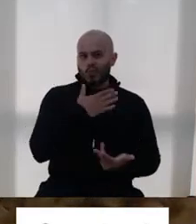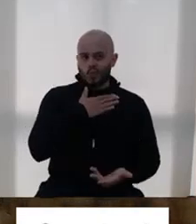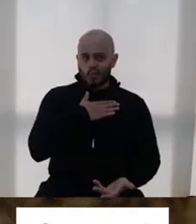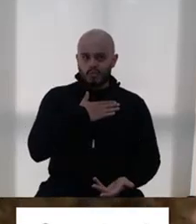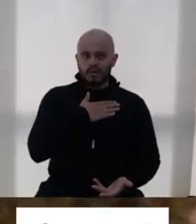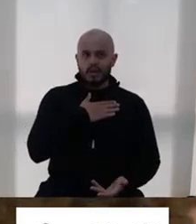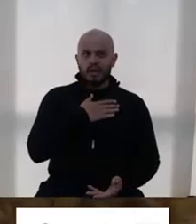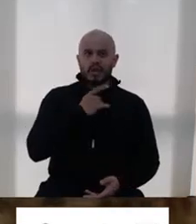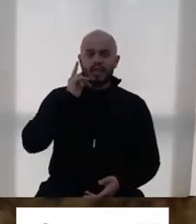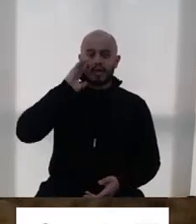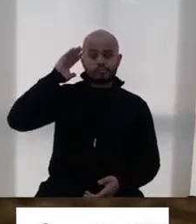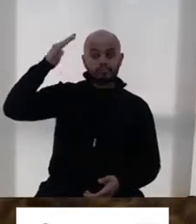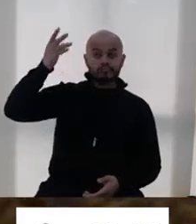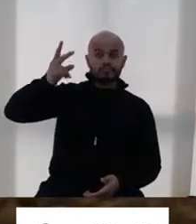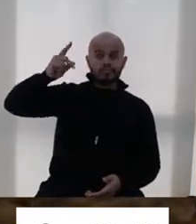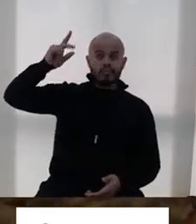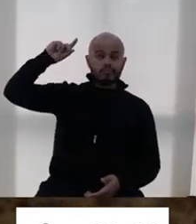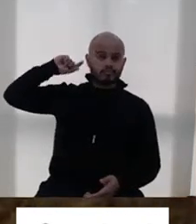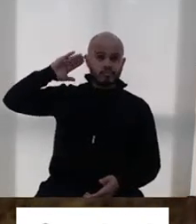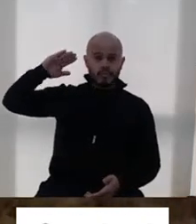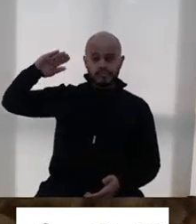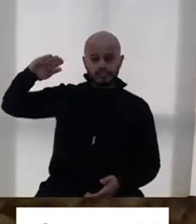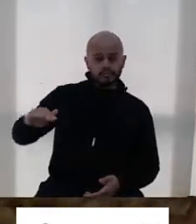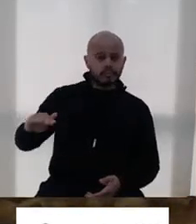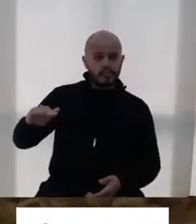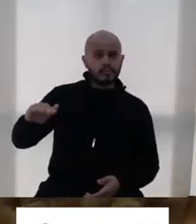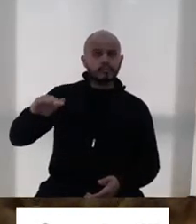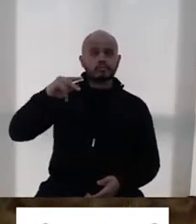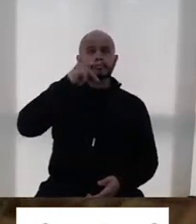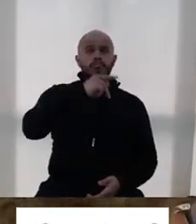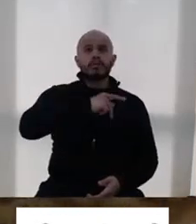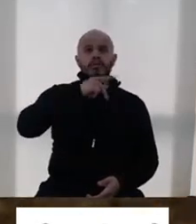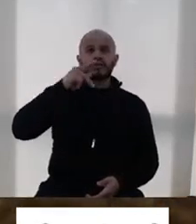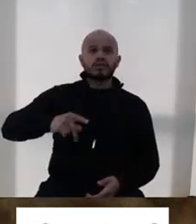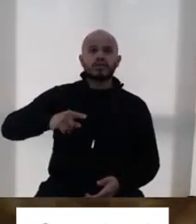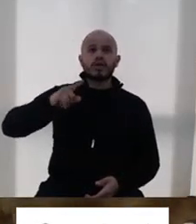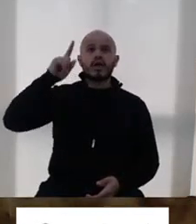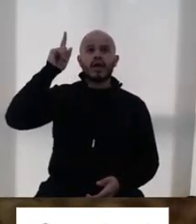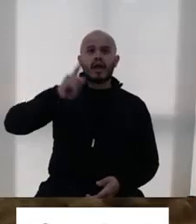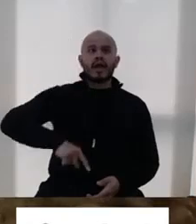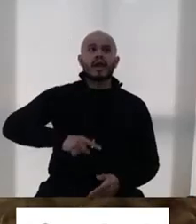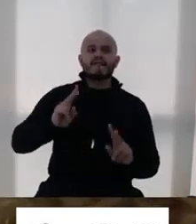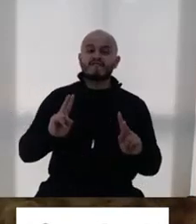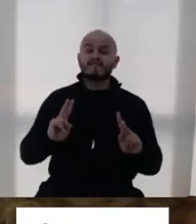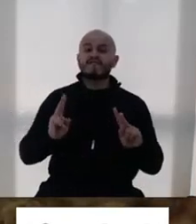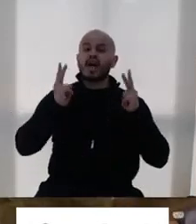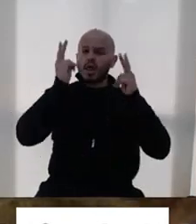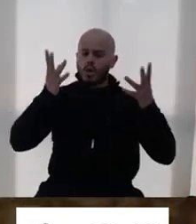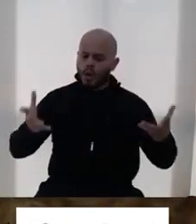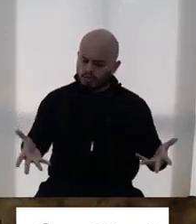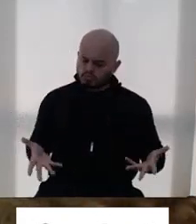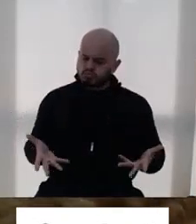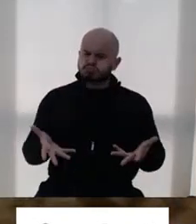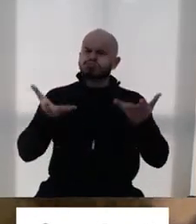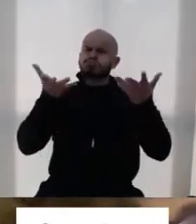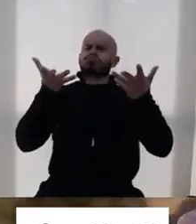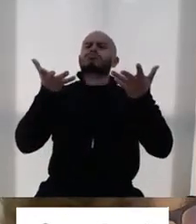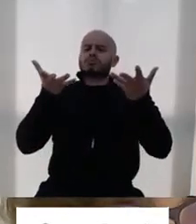era pequena, era criança, os professores eram uma carreira extremamente valorizada. Por que que eles